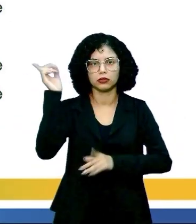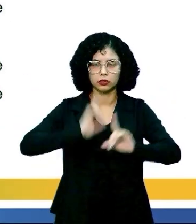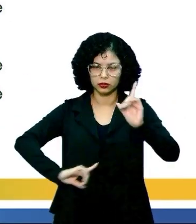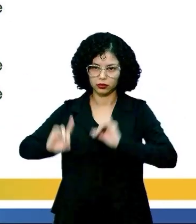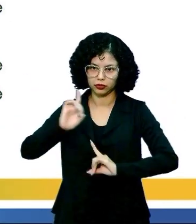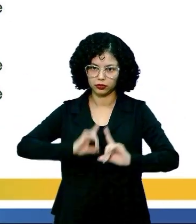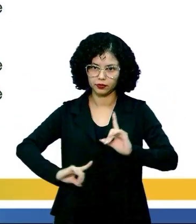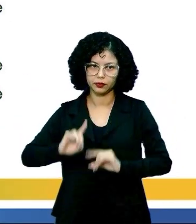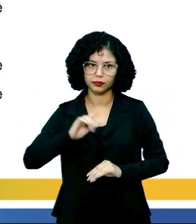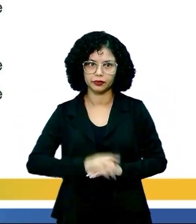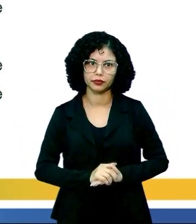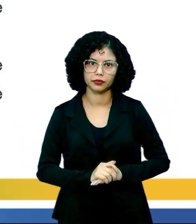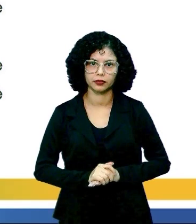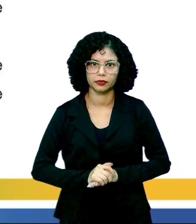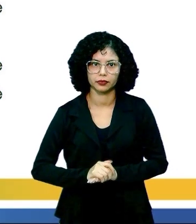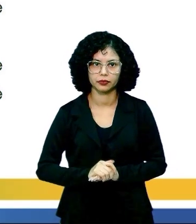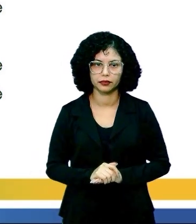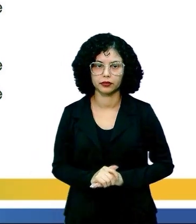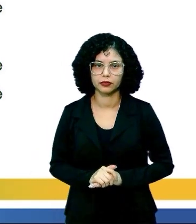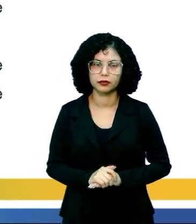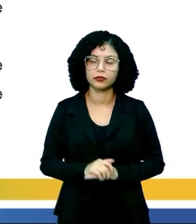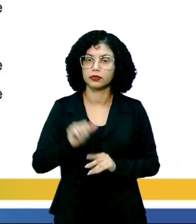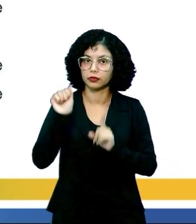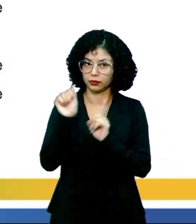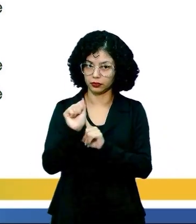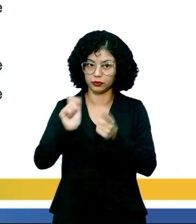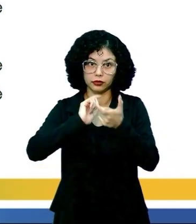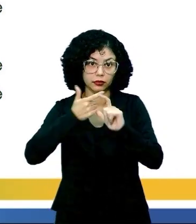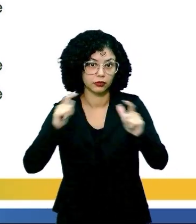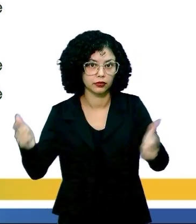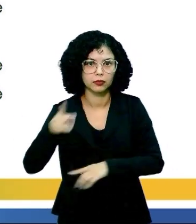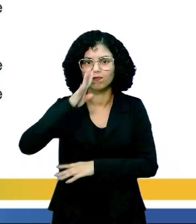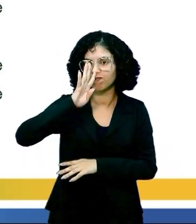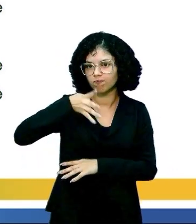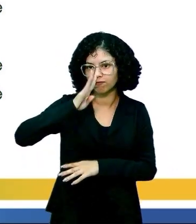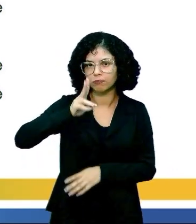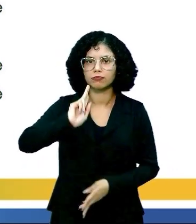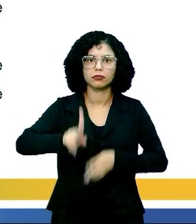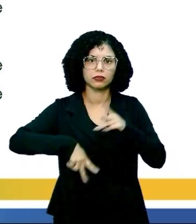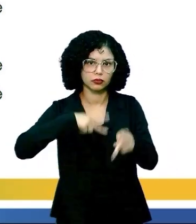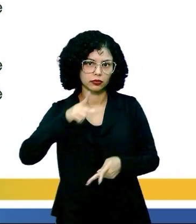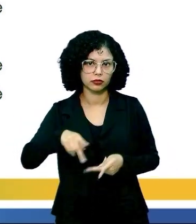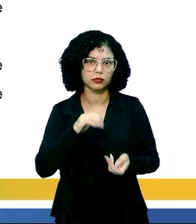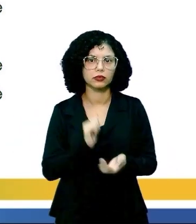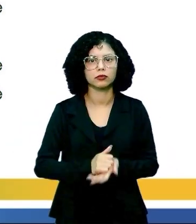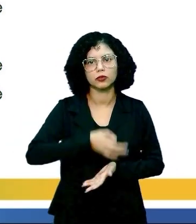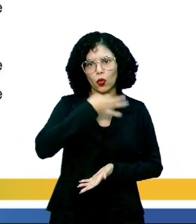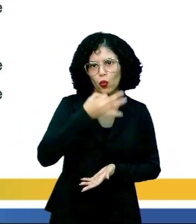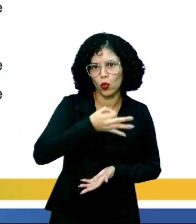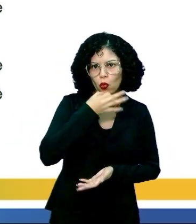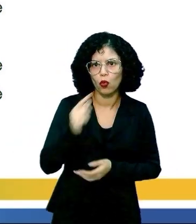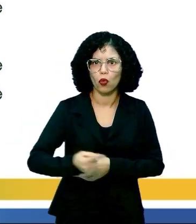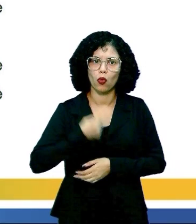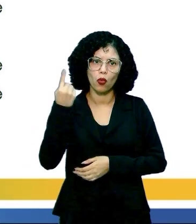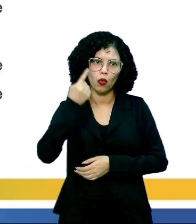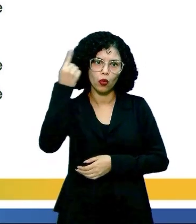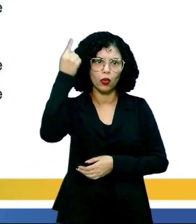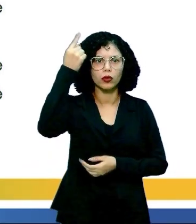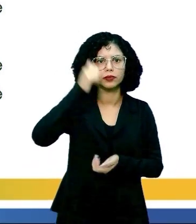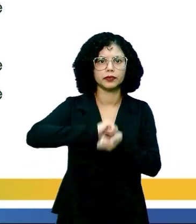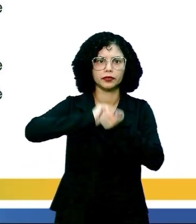pessoas com deficiência, letra A, é amplamente criticada pela população,